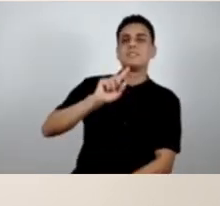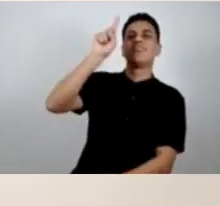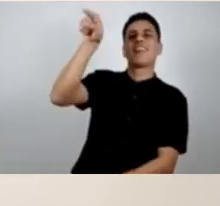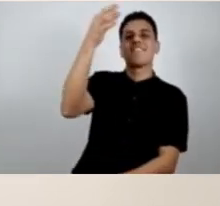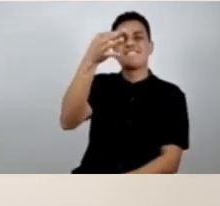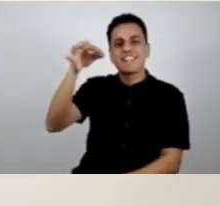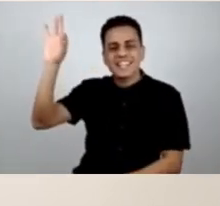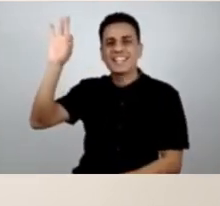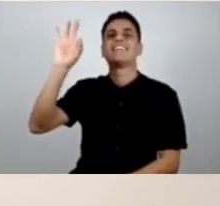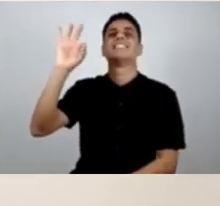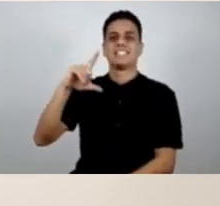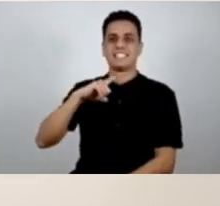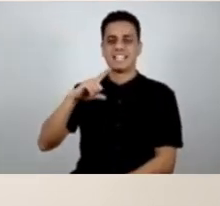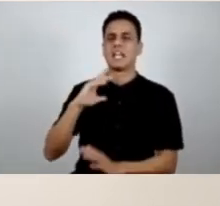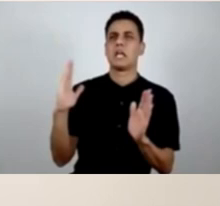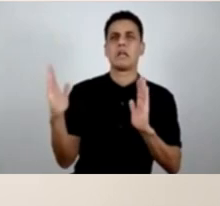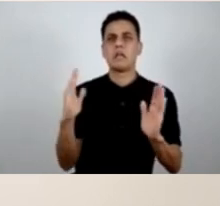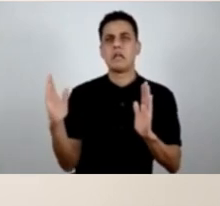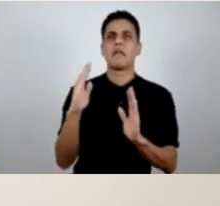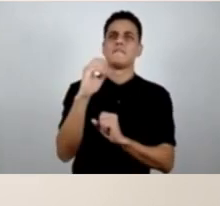França, né, que foi em